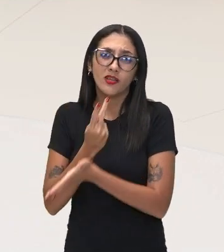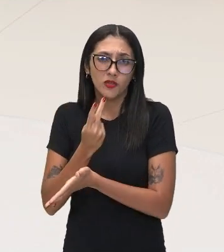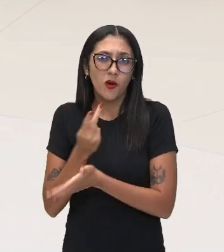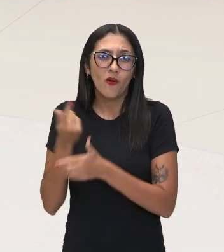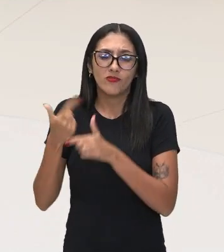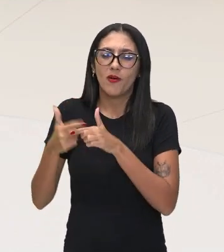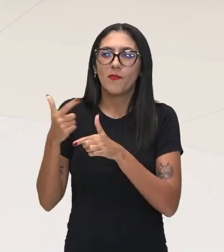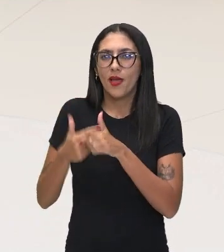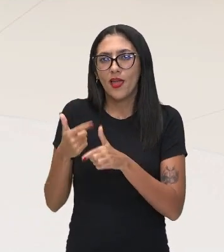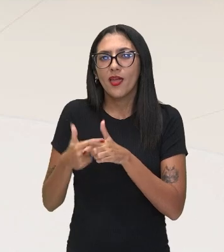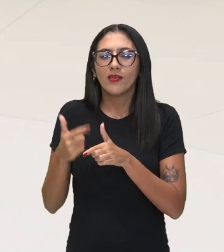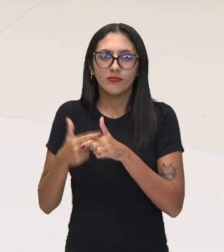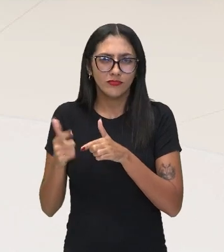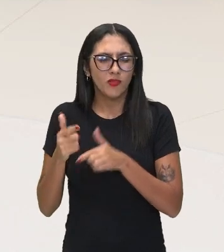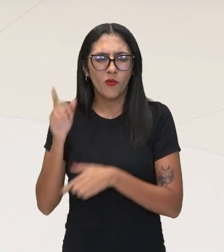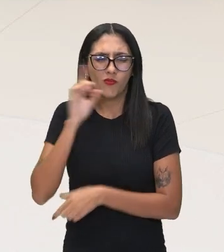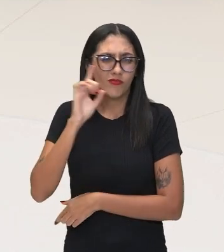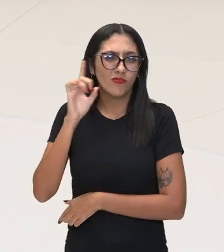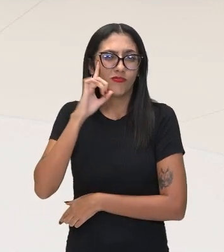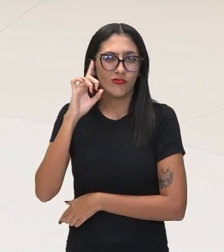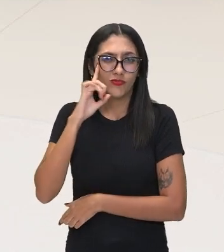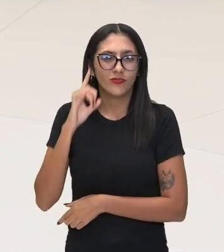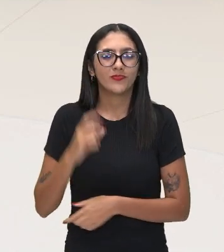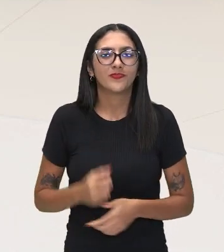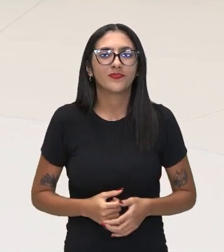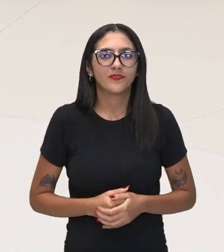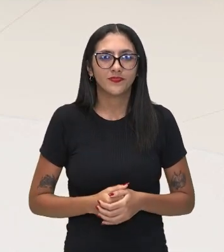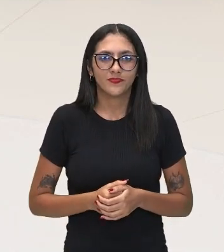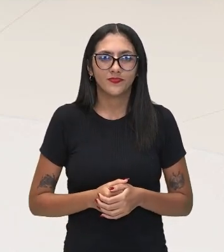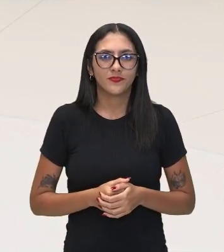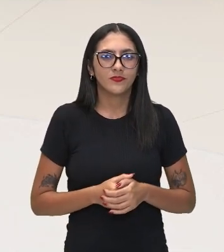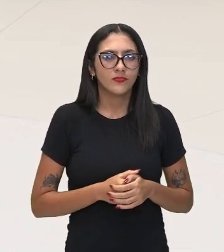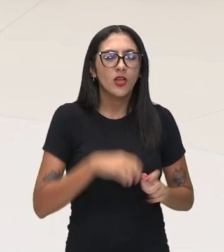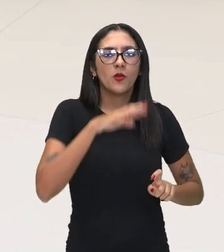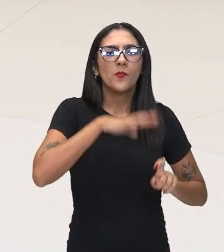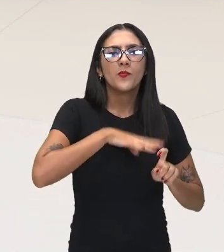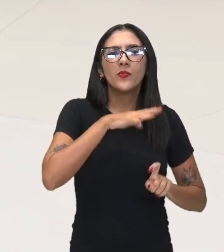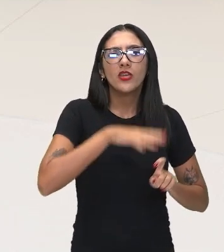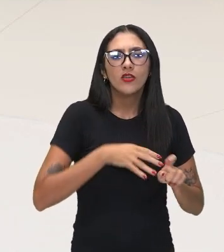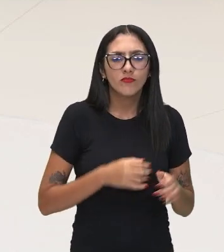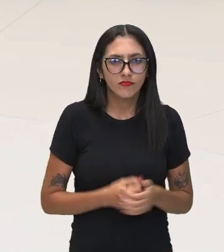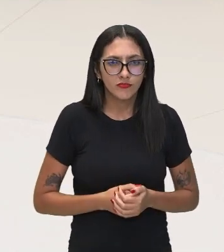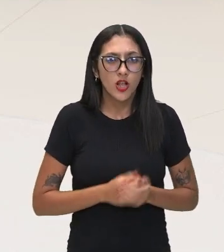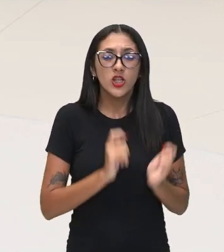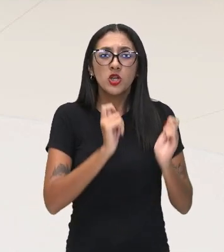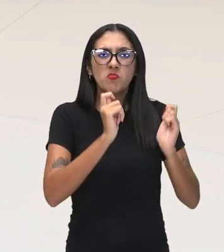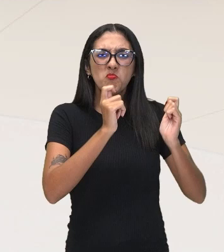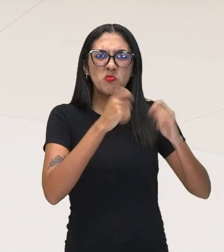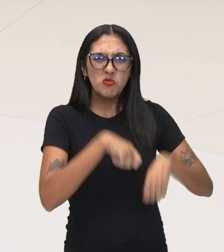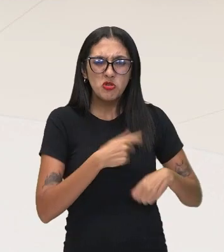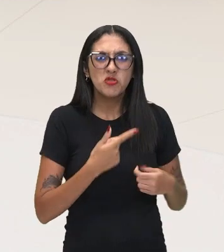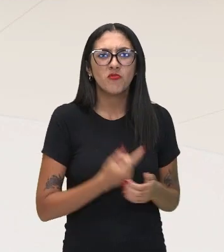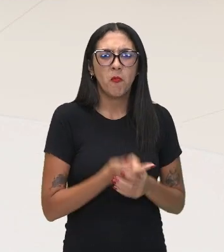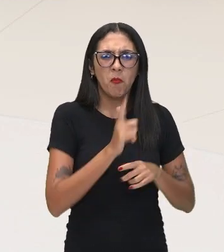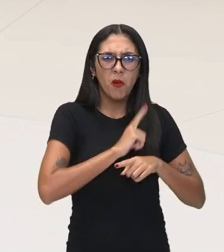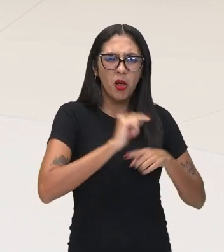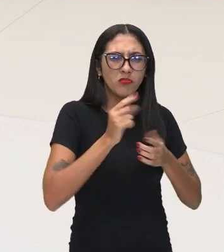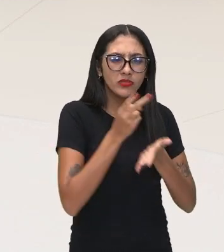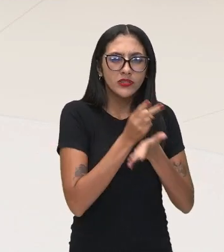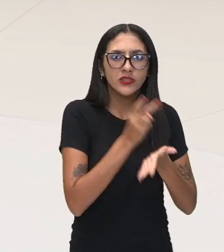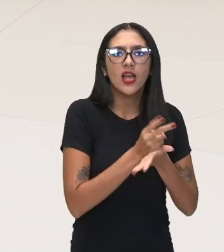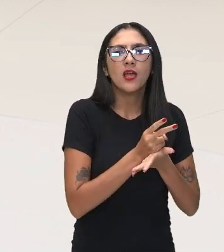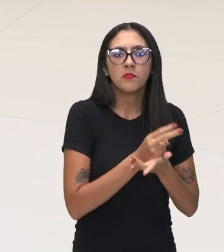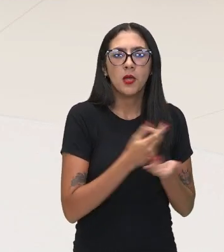resolver problemas do dia a dia. E um mito, para ser um empreendedor de sucesso, é preciso